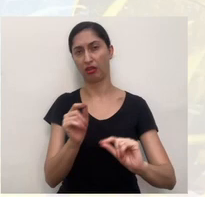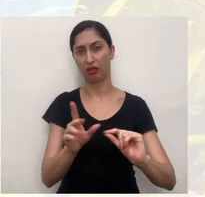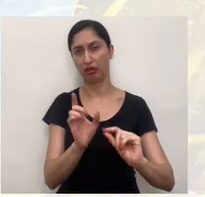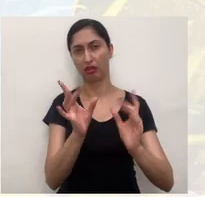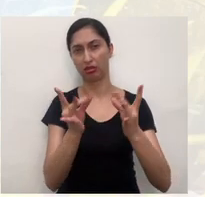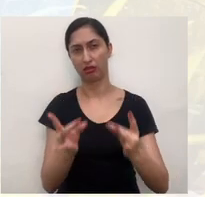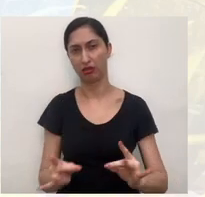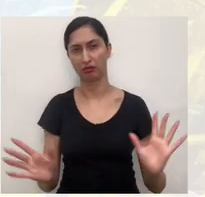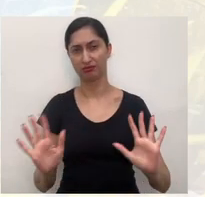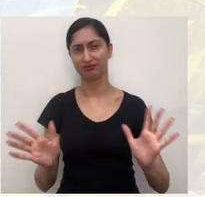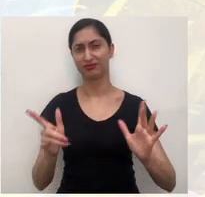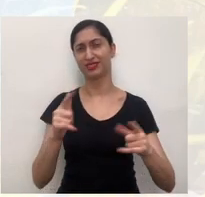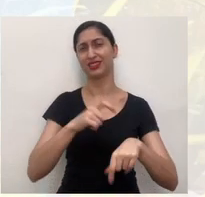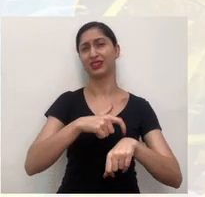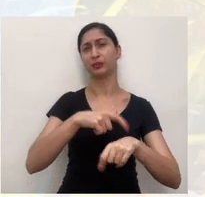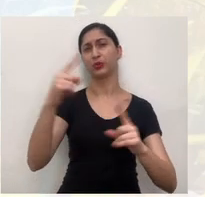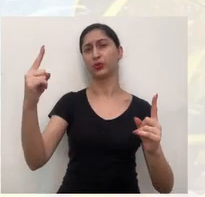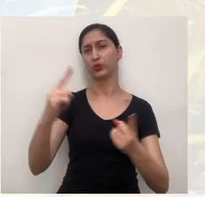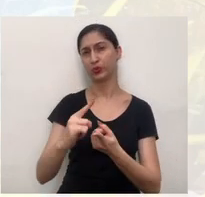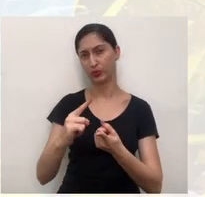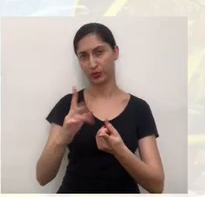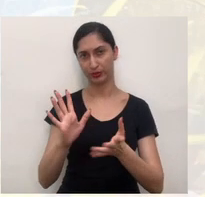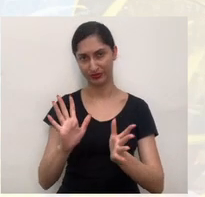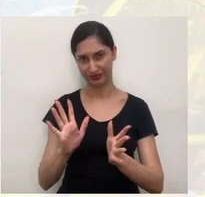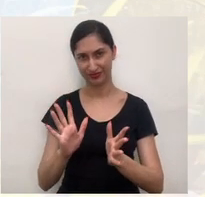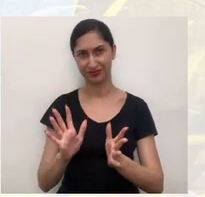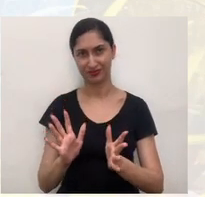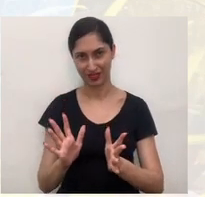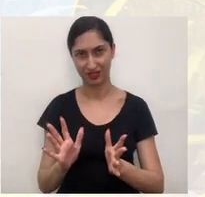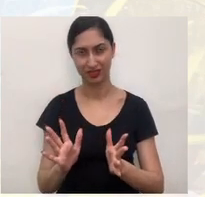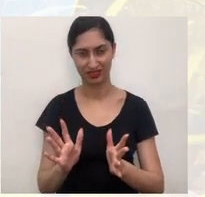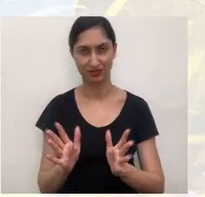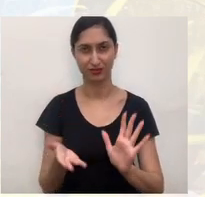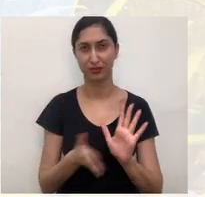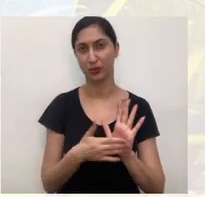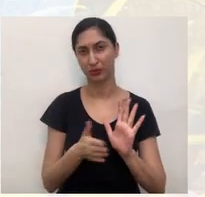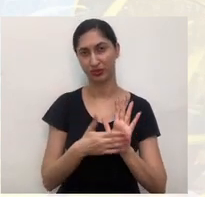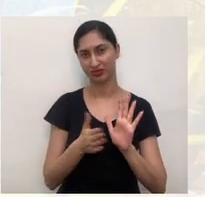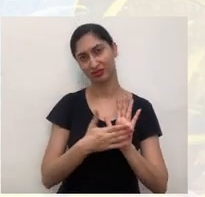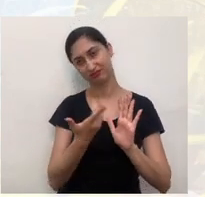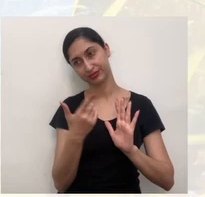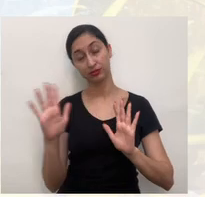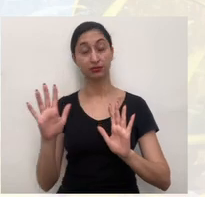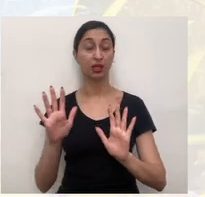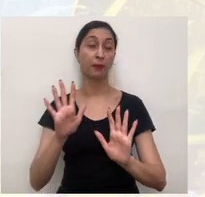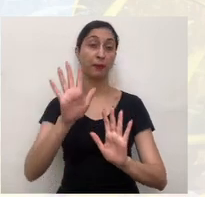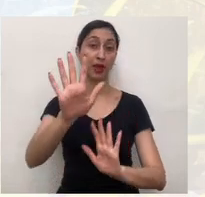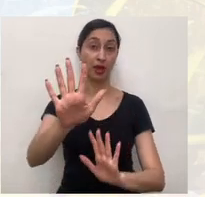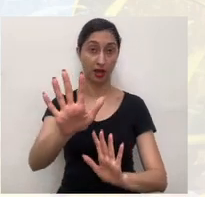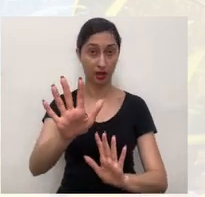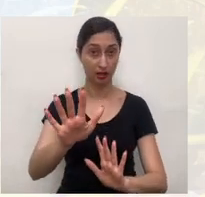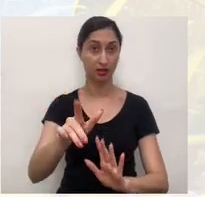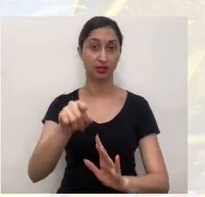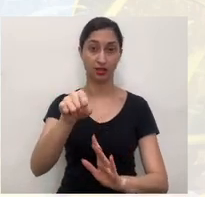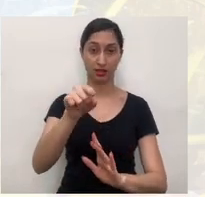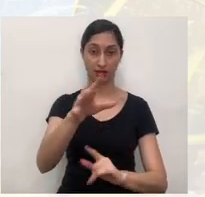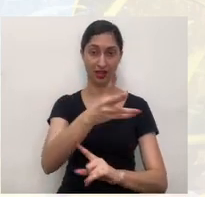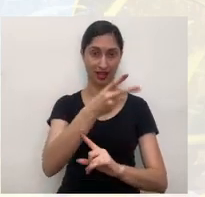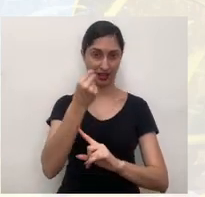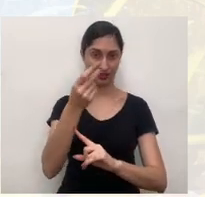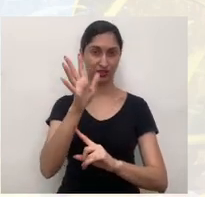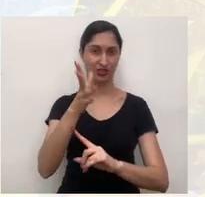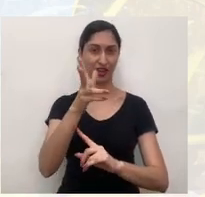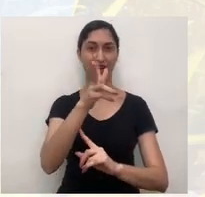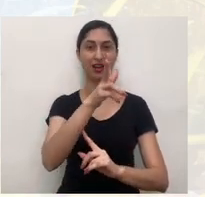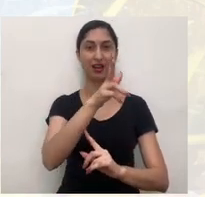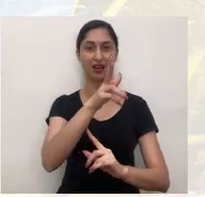reduzido e seria meio fora da proposta. Mas de qualquer forma, uma obra executada com